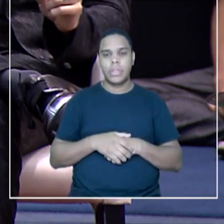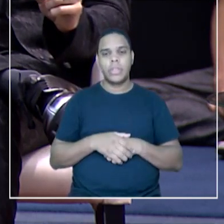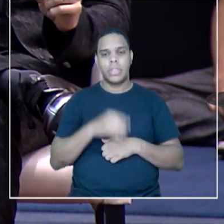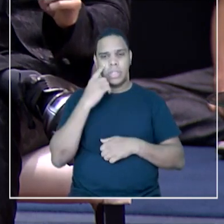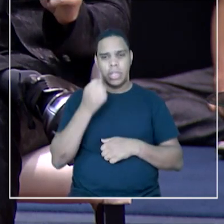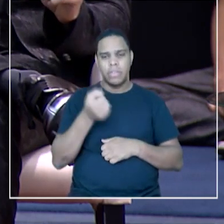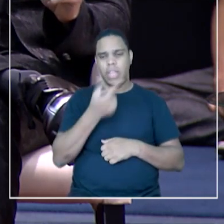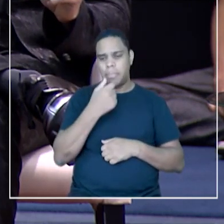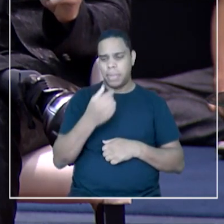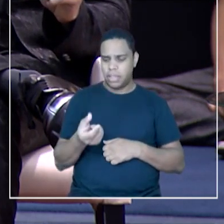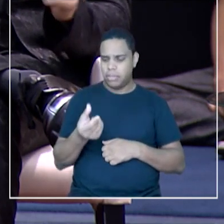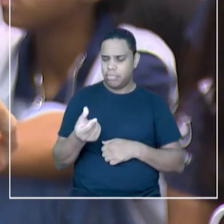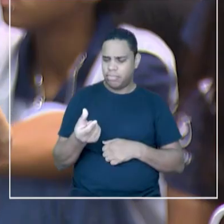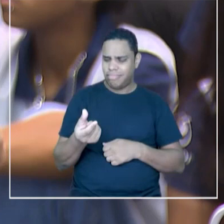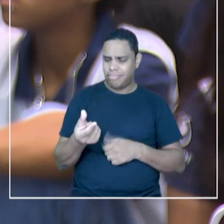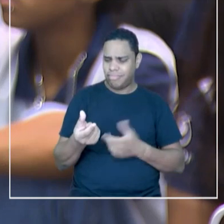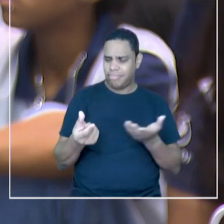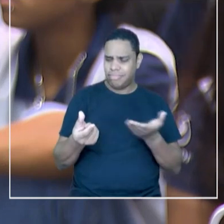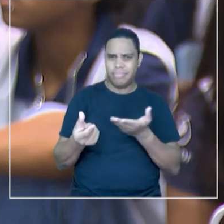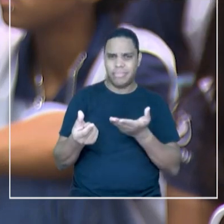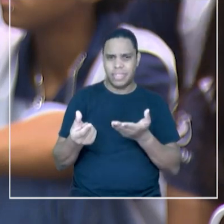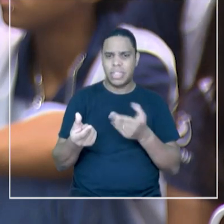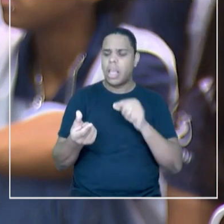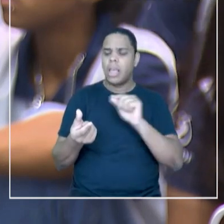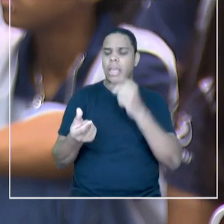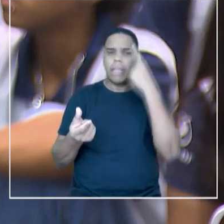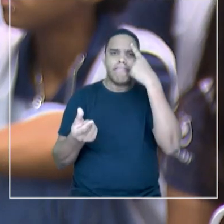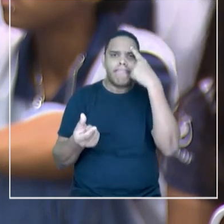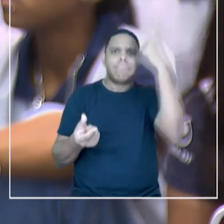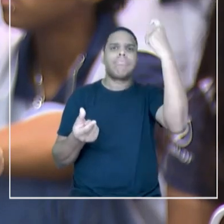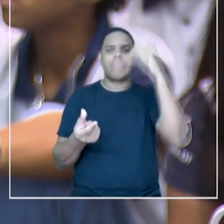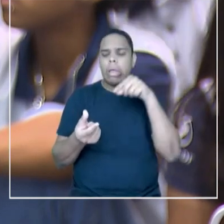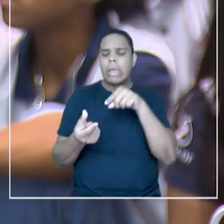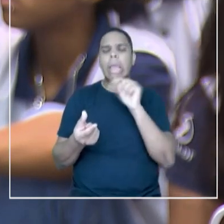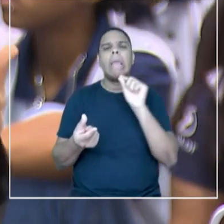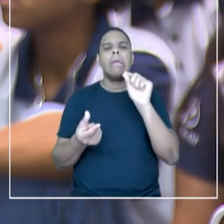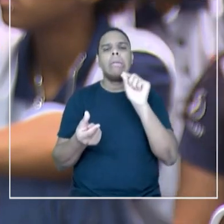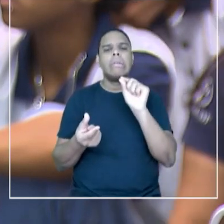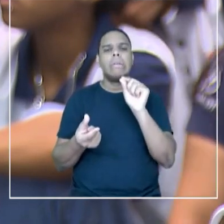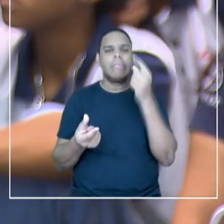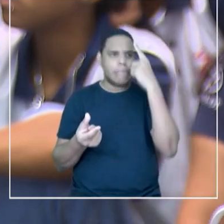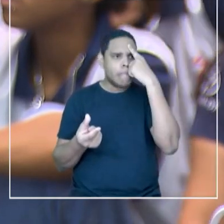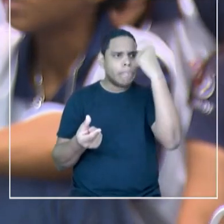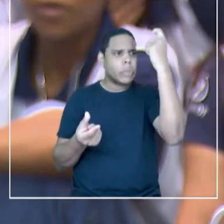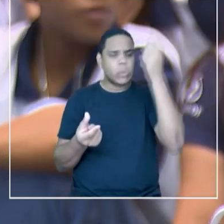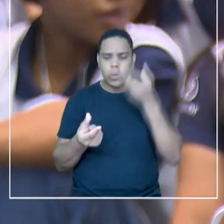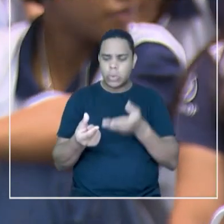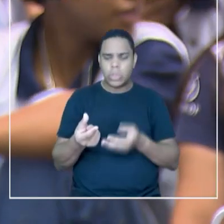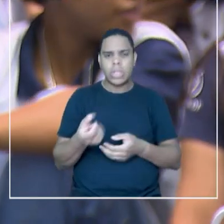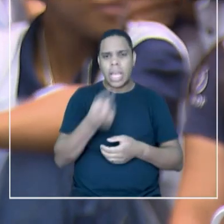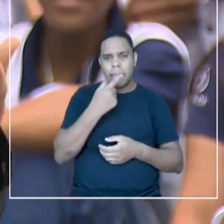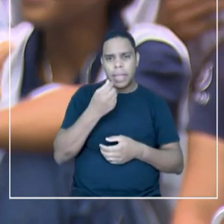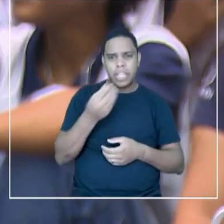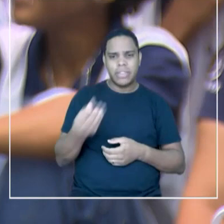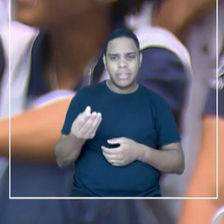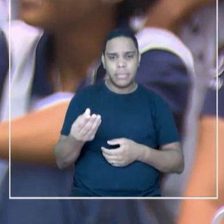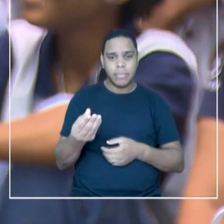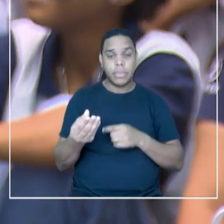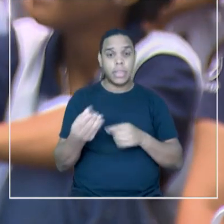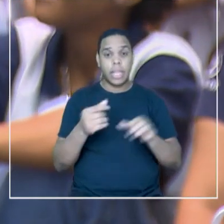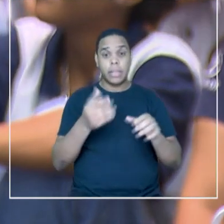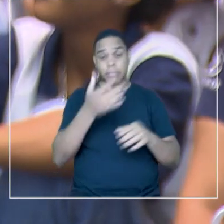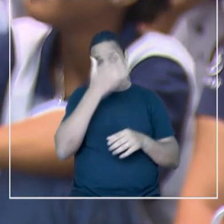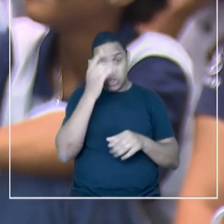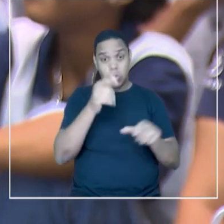antibiótico e perguntei, quem foi que fez isso aqui? Né? Eu lembrei que tiveram vários seres humanos que